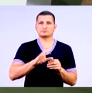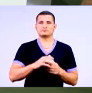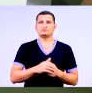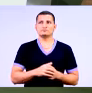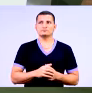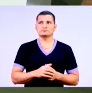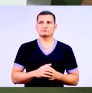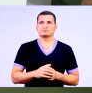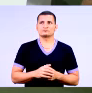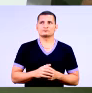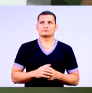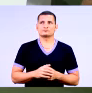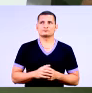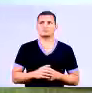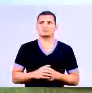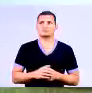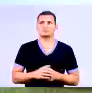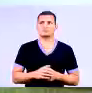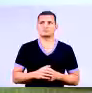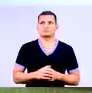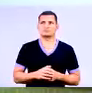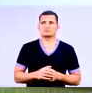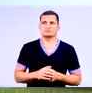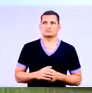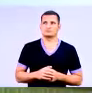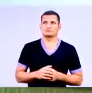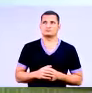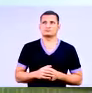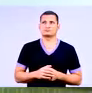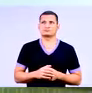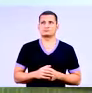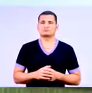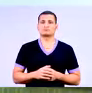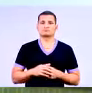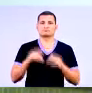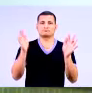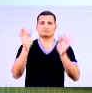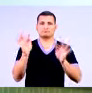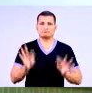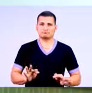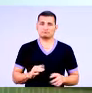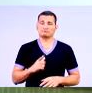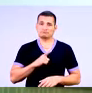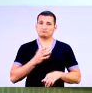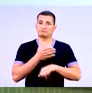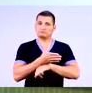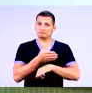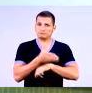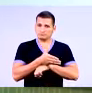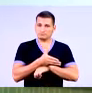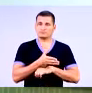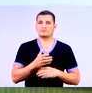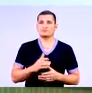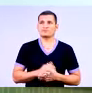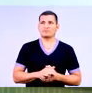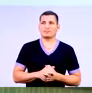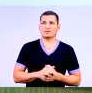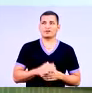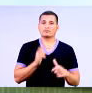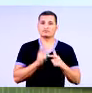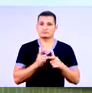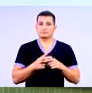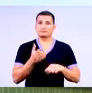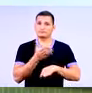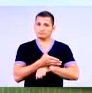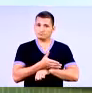E poxa vida, na nossa penúltima aula estamos super felizes, né, com essas participações, porque essas